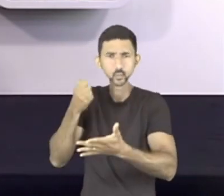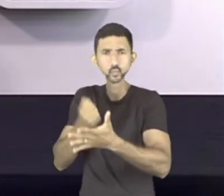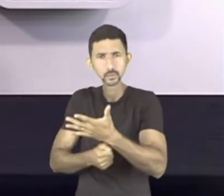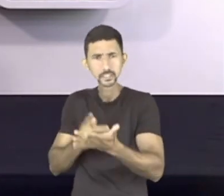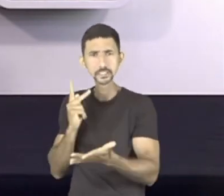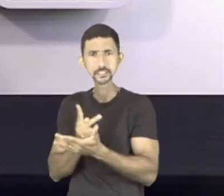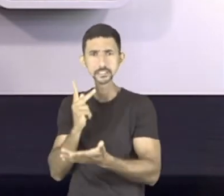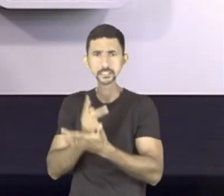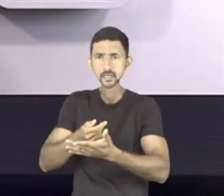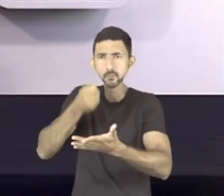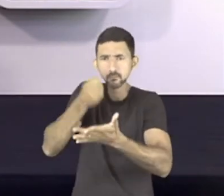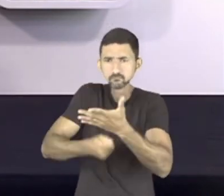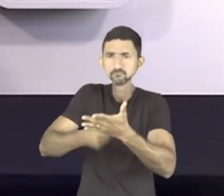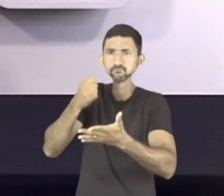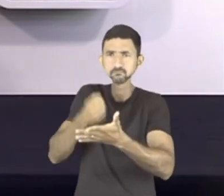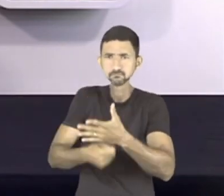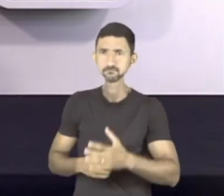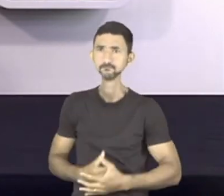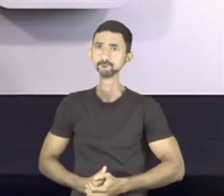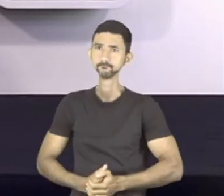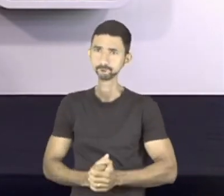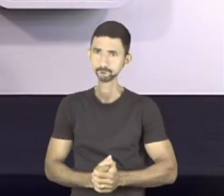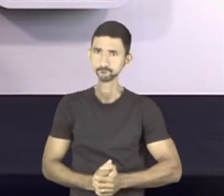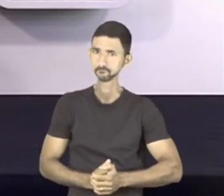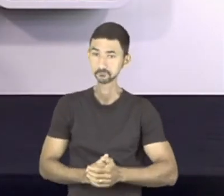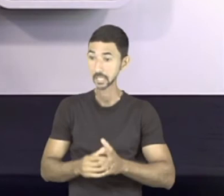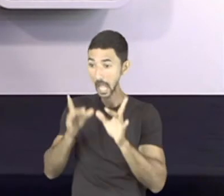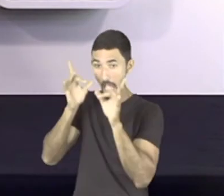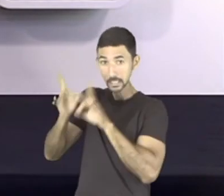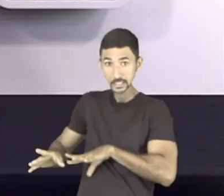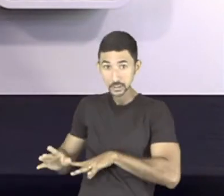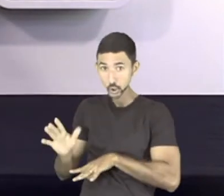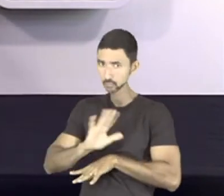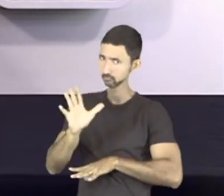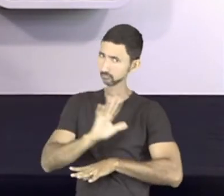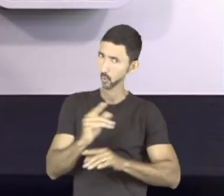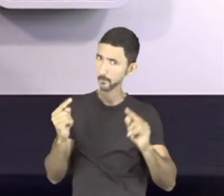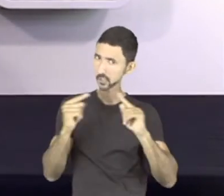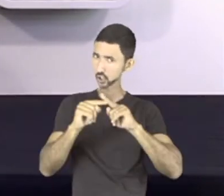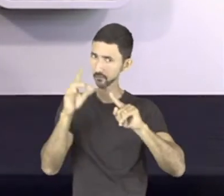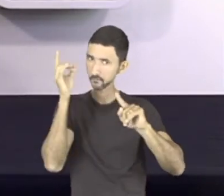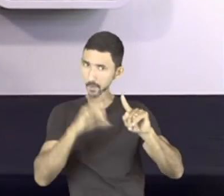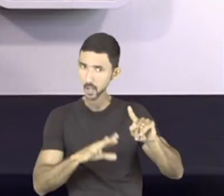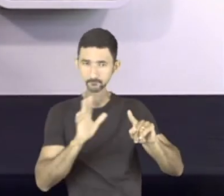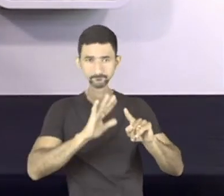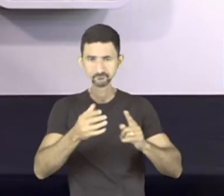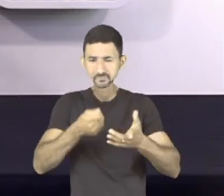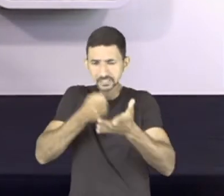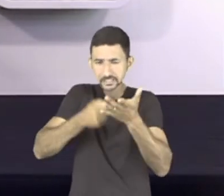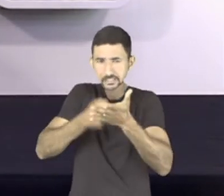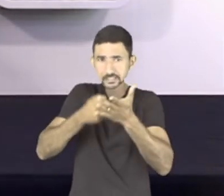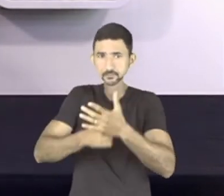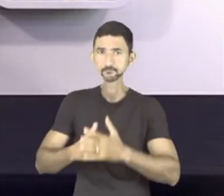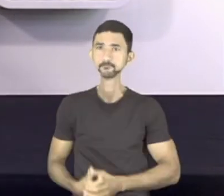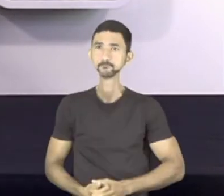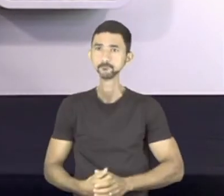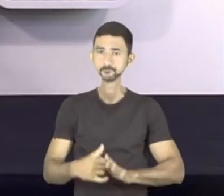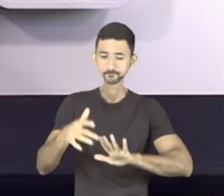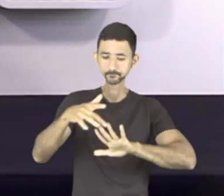você persistir, ser persistente, não desistir dos seus objetivos. É